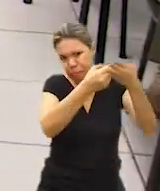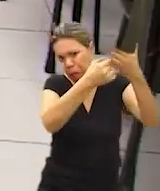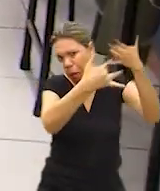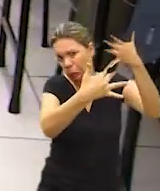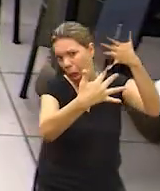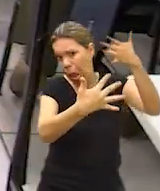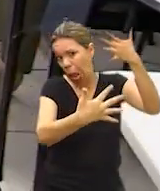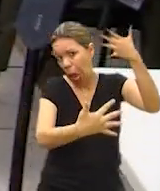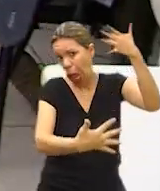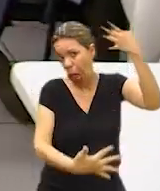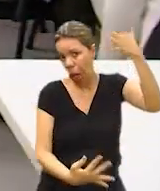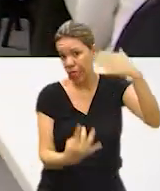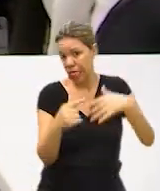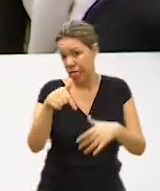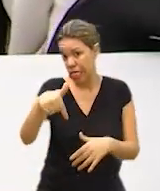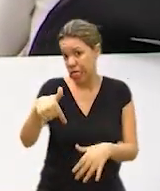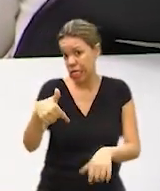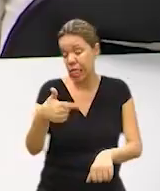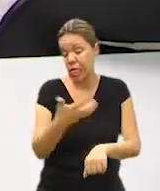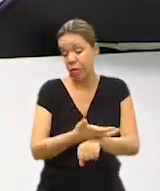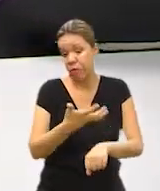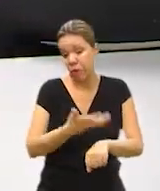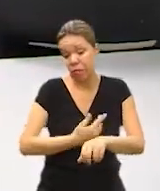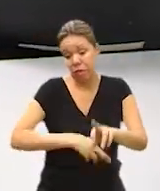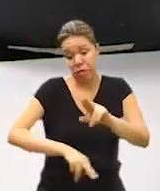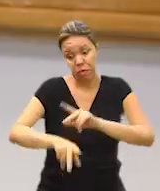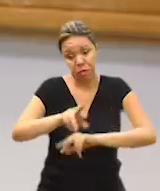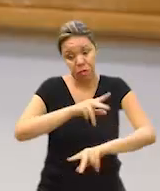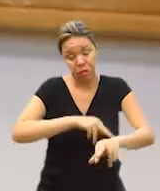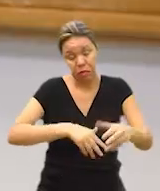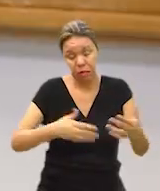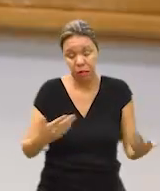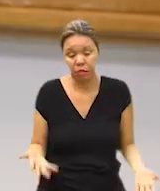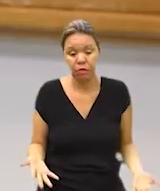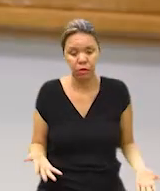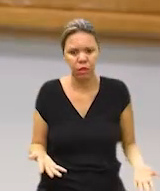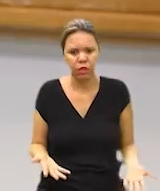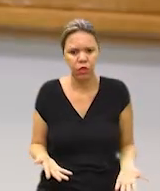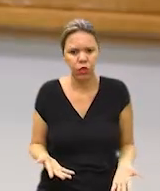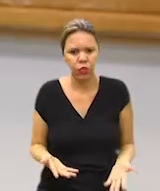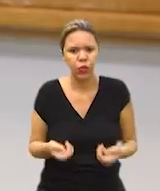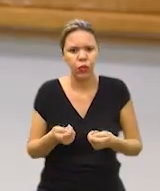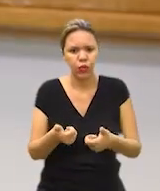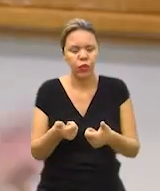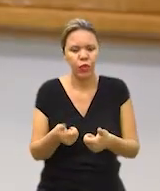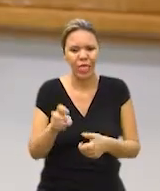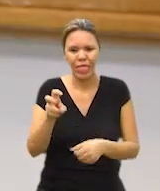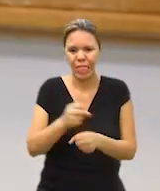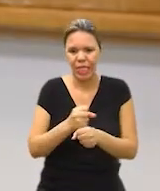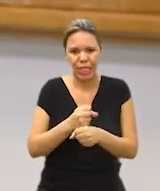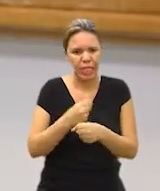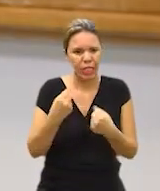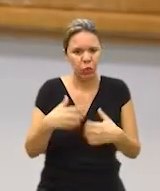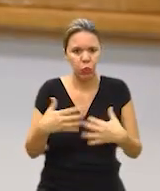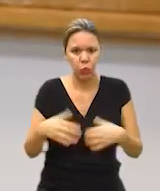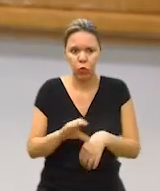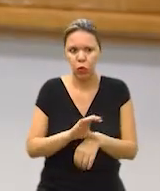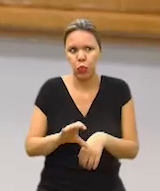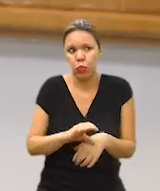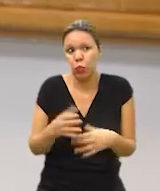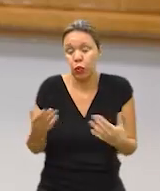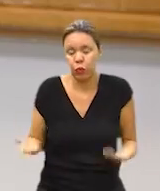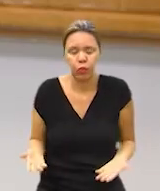o conteúdo de 17 disciplinas diferentes que foram dadas em 5 anos de curso,